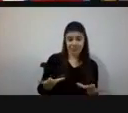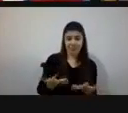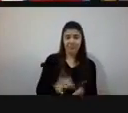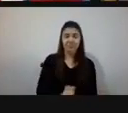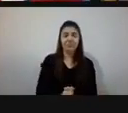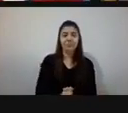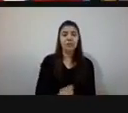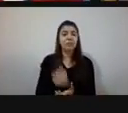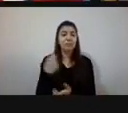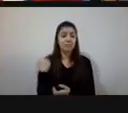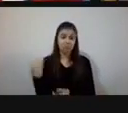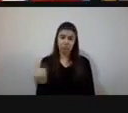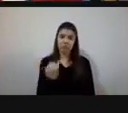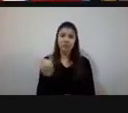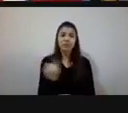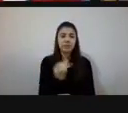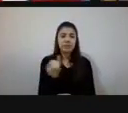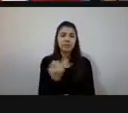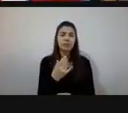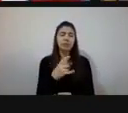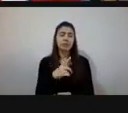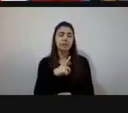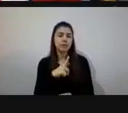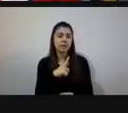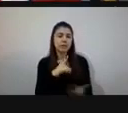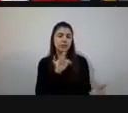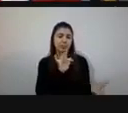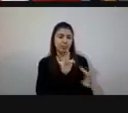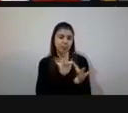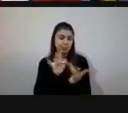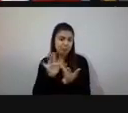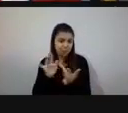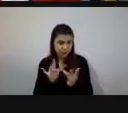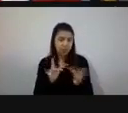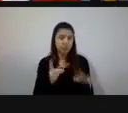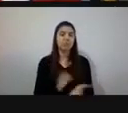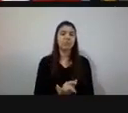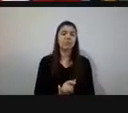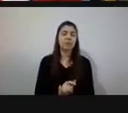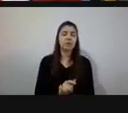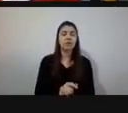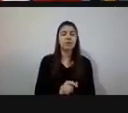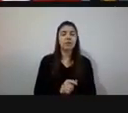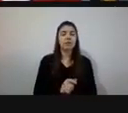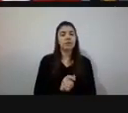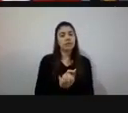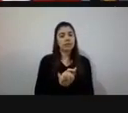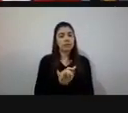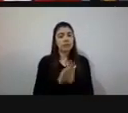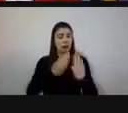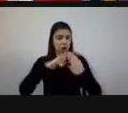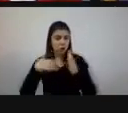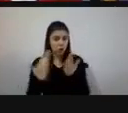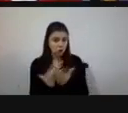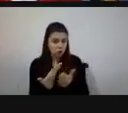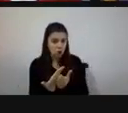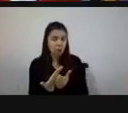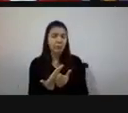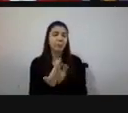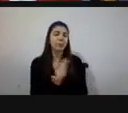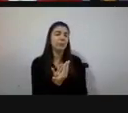de contato, que a escola, ao passar as aulas online, que também relate problemas, situações de